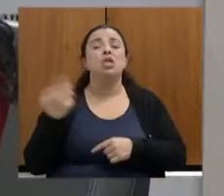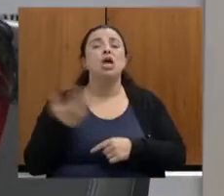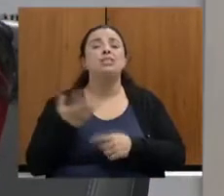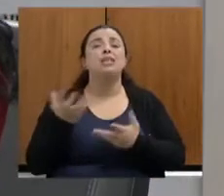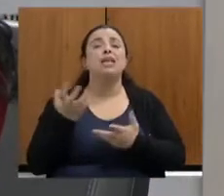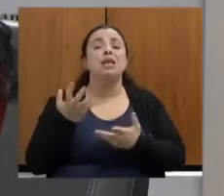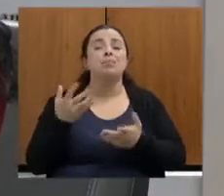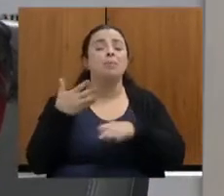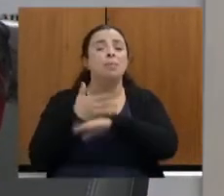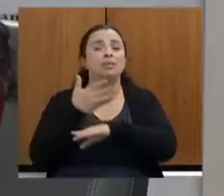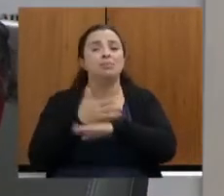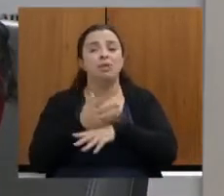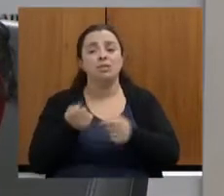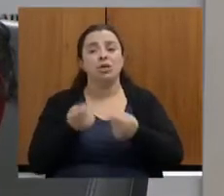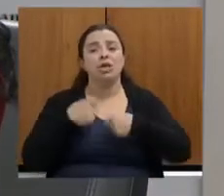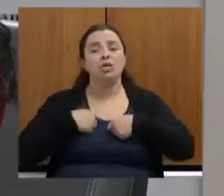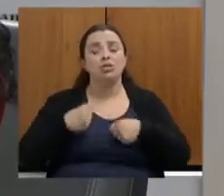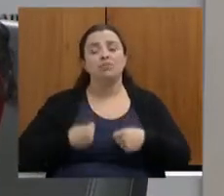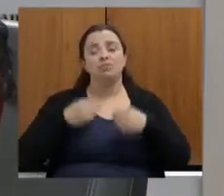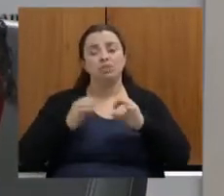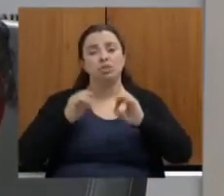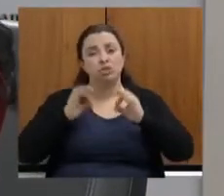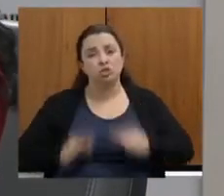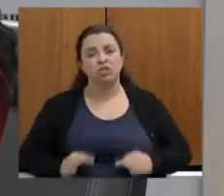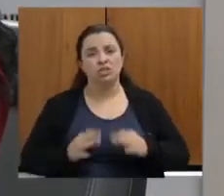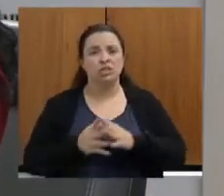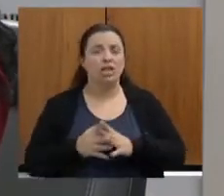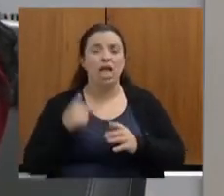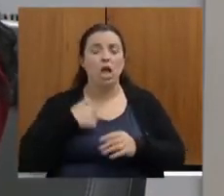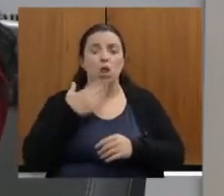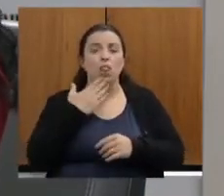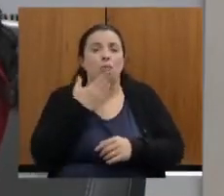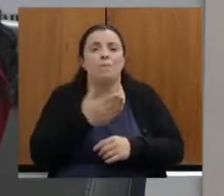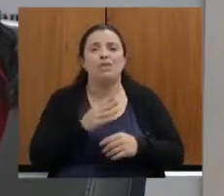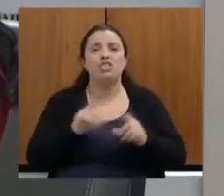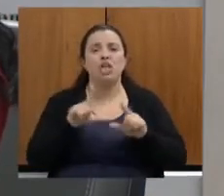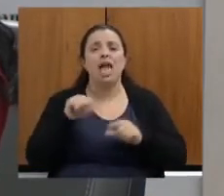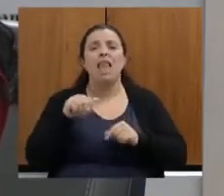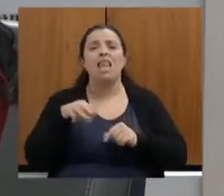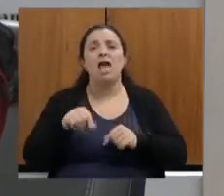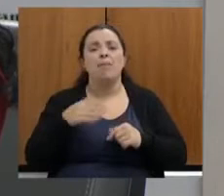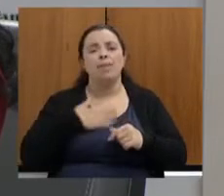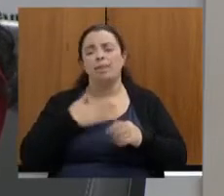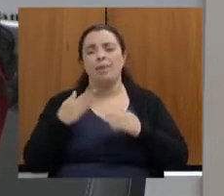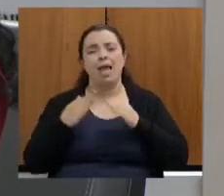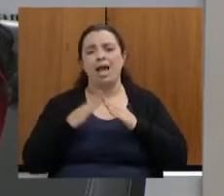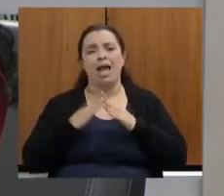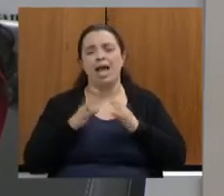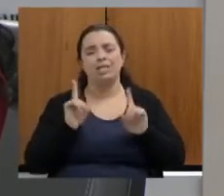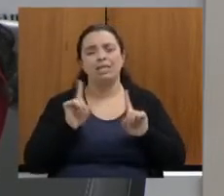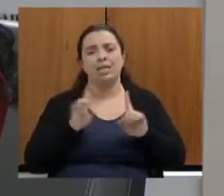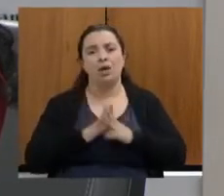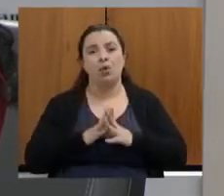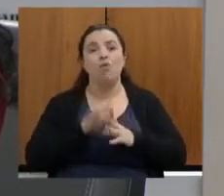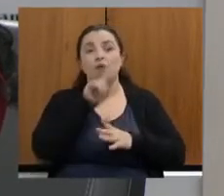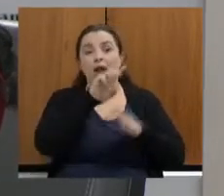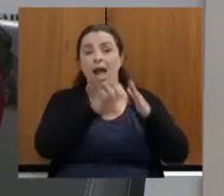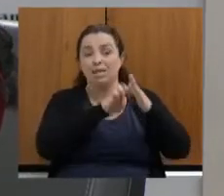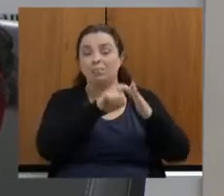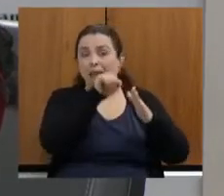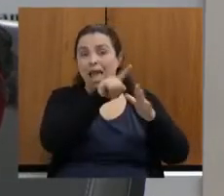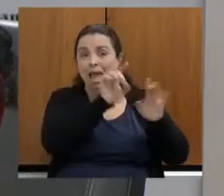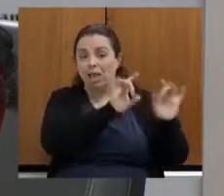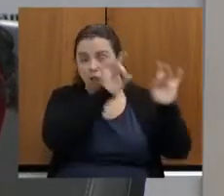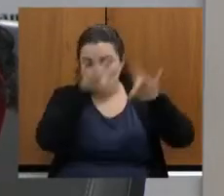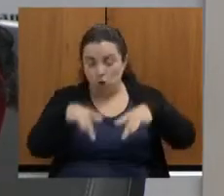dignidade dignidade porque eu não pedi aquela lama na minha casa ninguém pediu foram as empresas que jogaram então